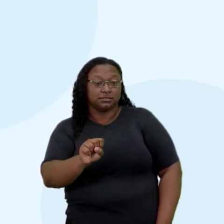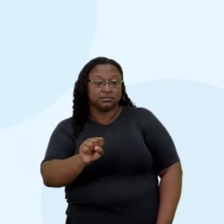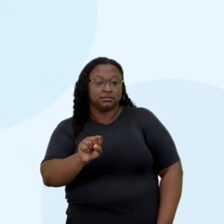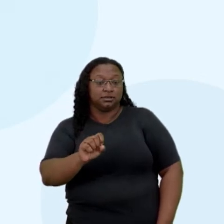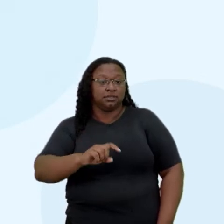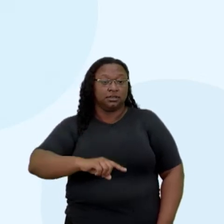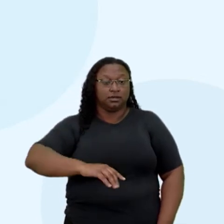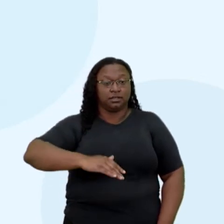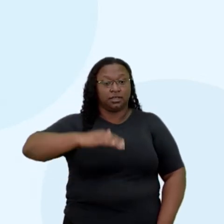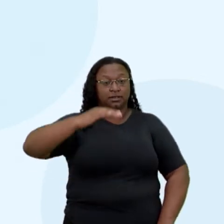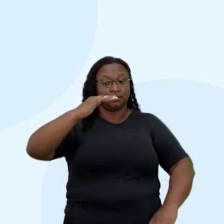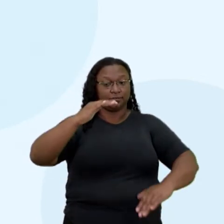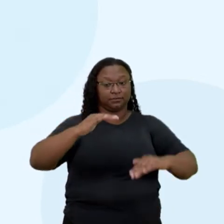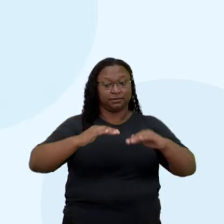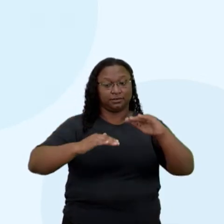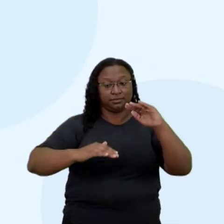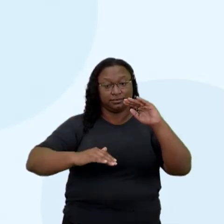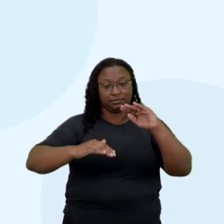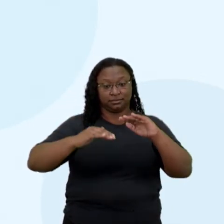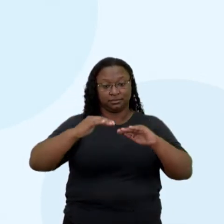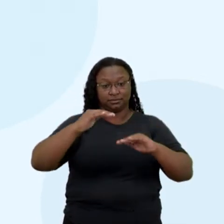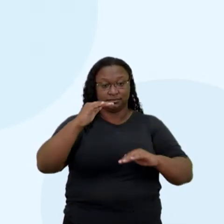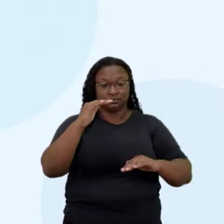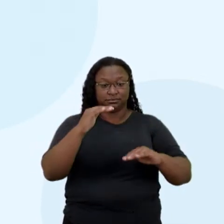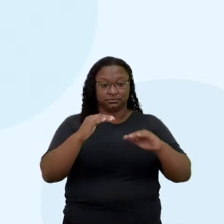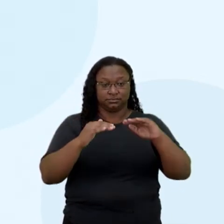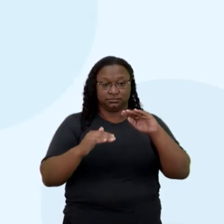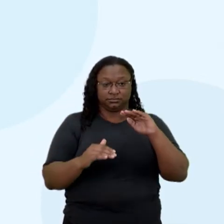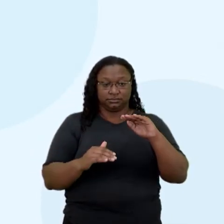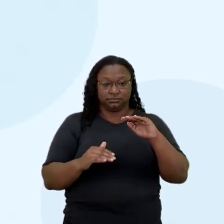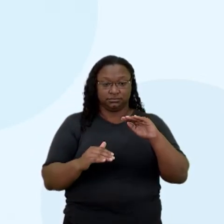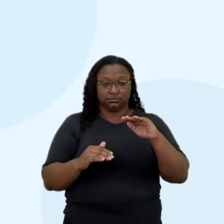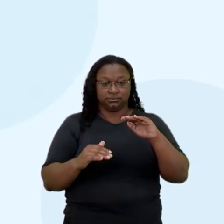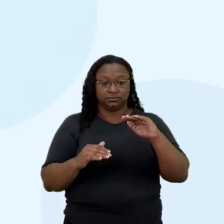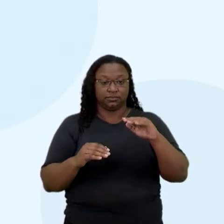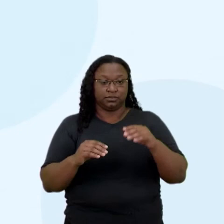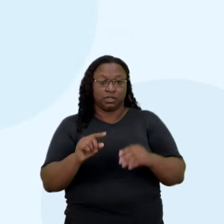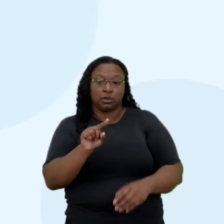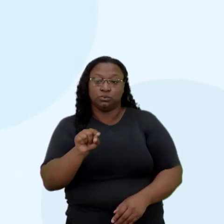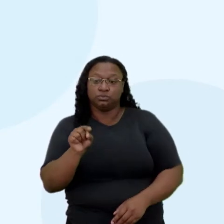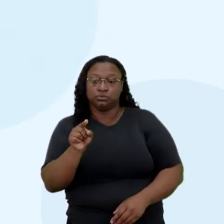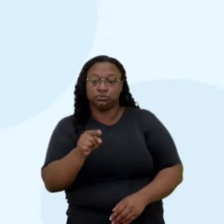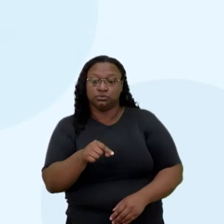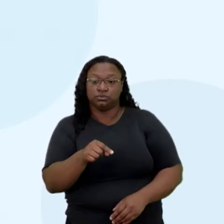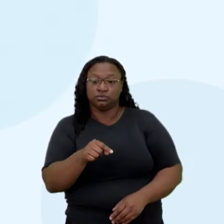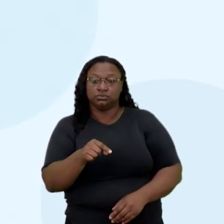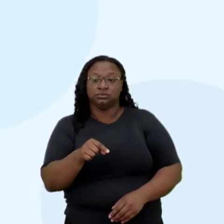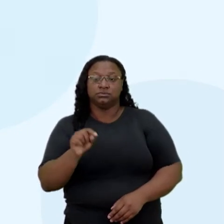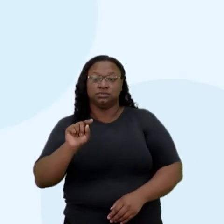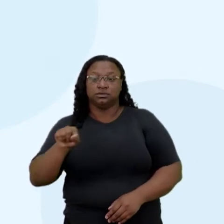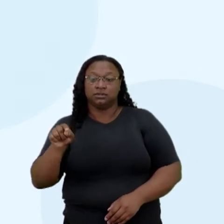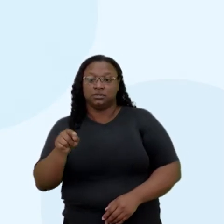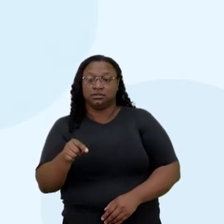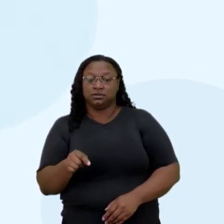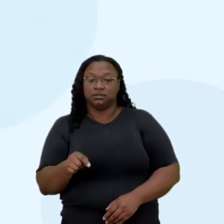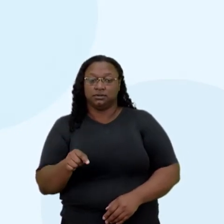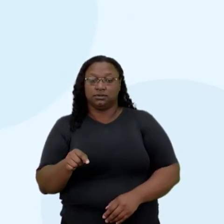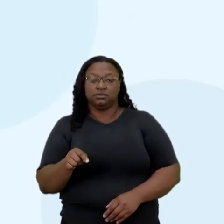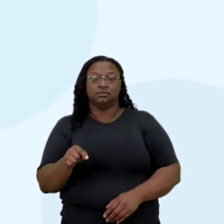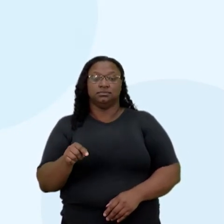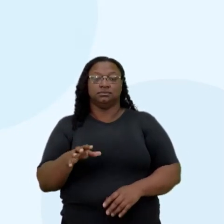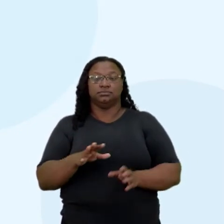variância e o desvio padrão, tá ok? Mas na realidade a gente vai calcular o produto do x vezes o x através